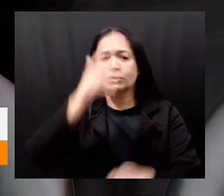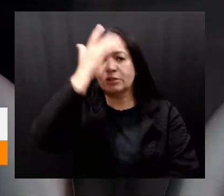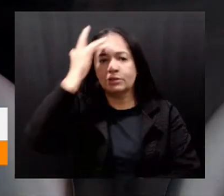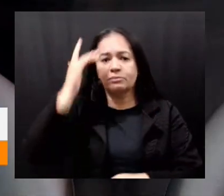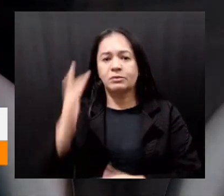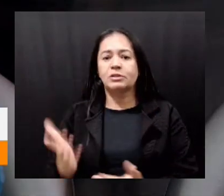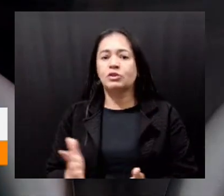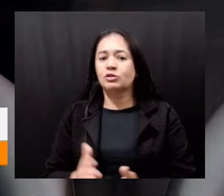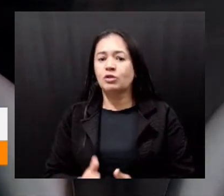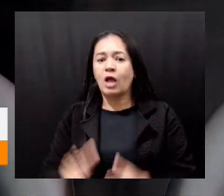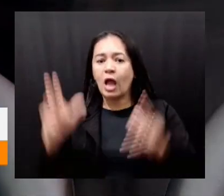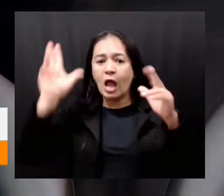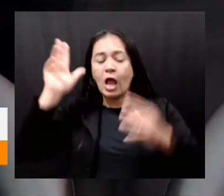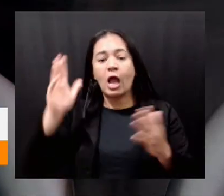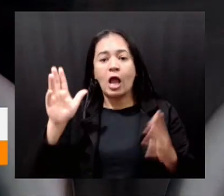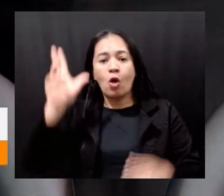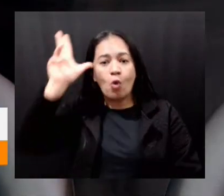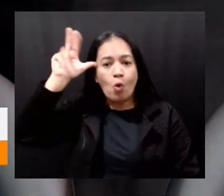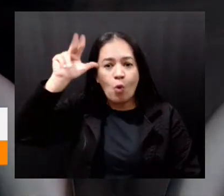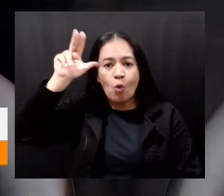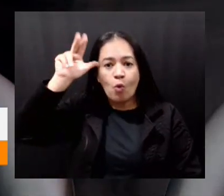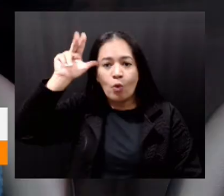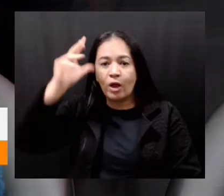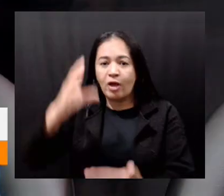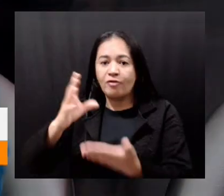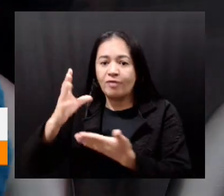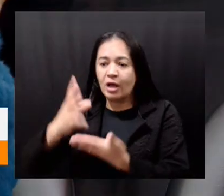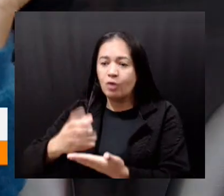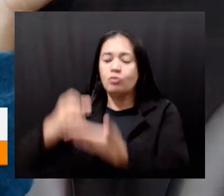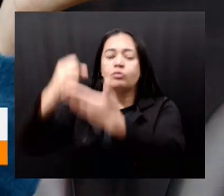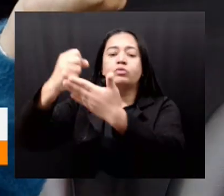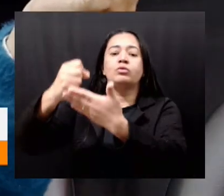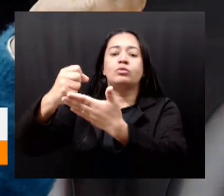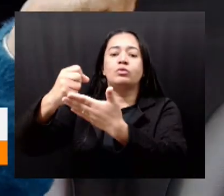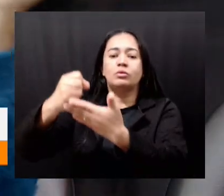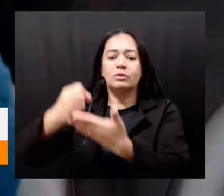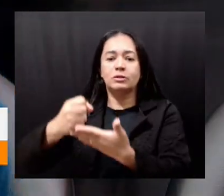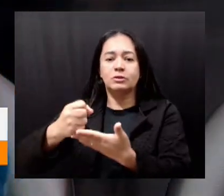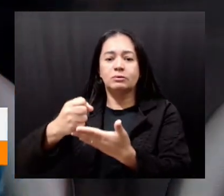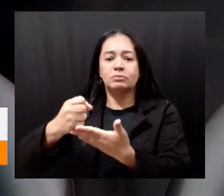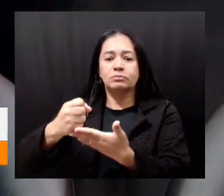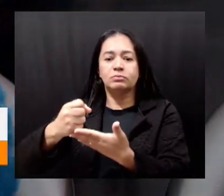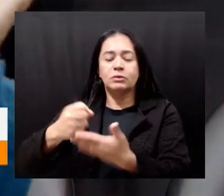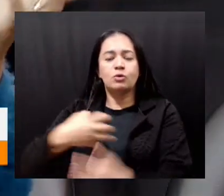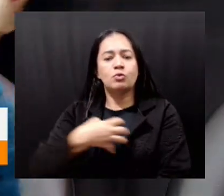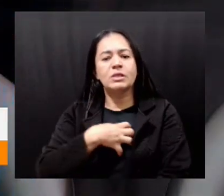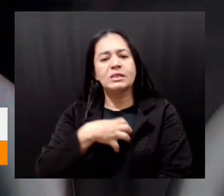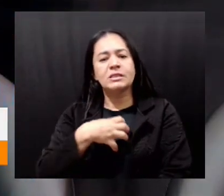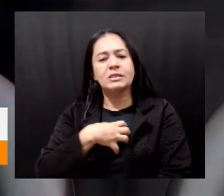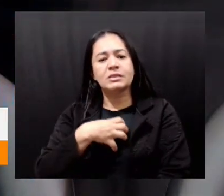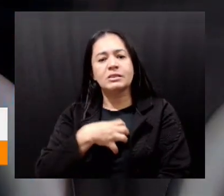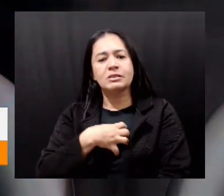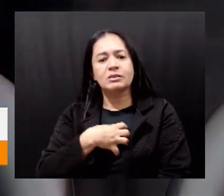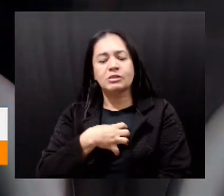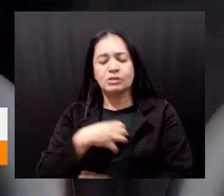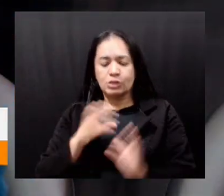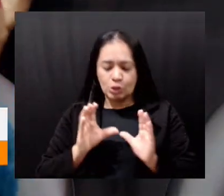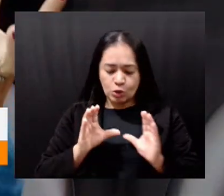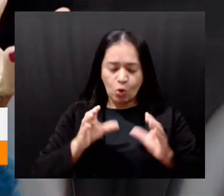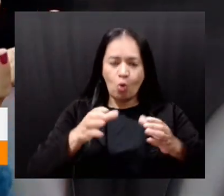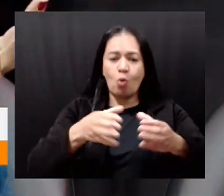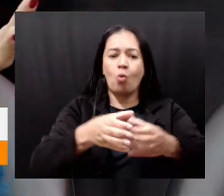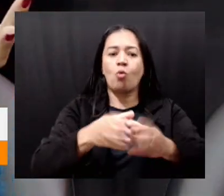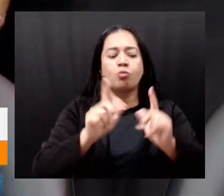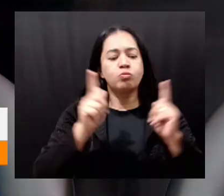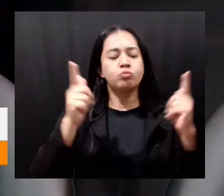né? E as pessoas comentando. Então, assim, tem uma sensação ali de um coletivo que vai para o